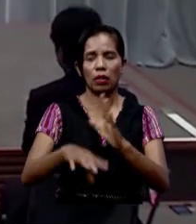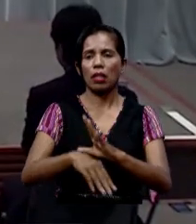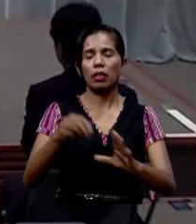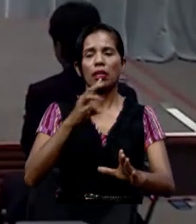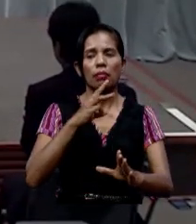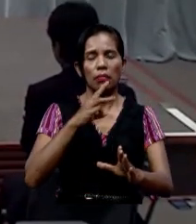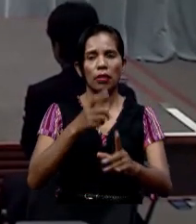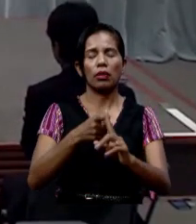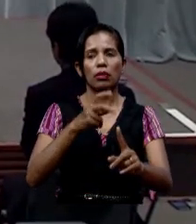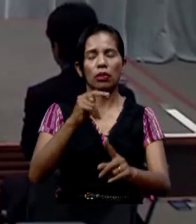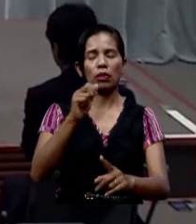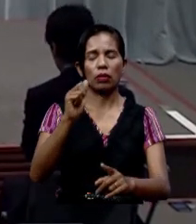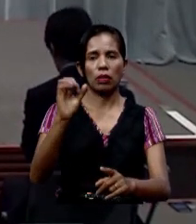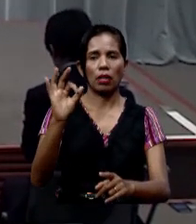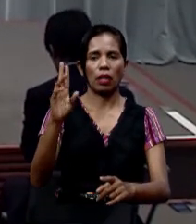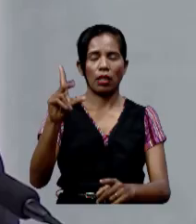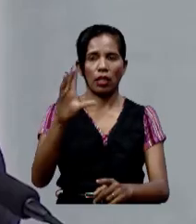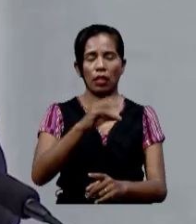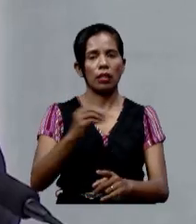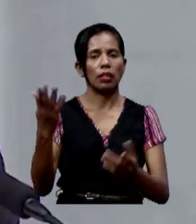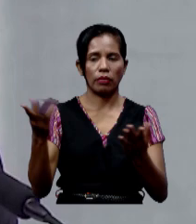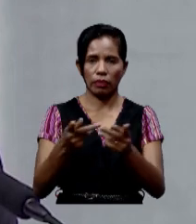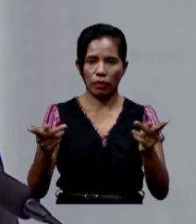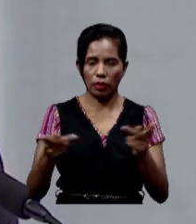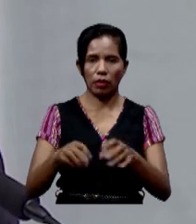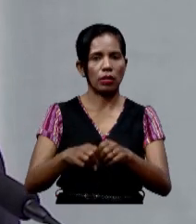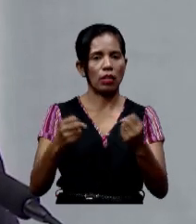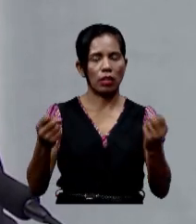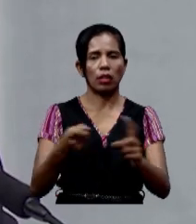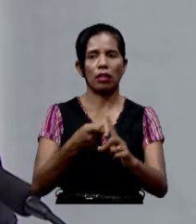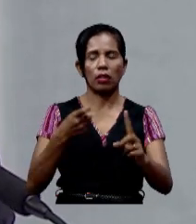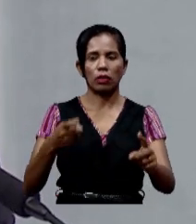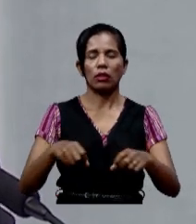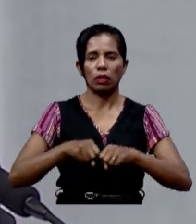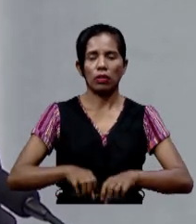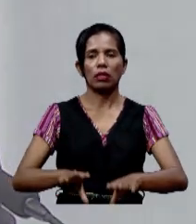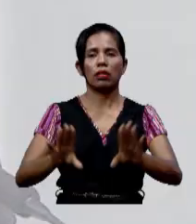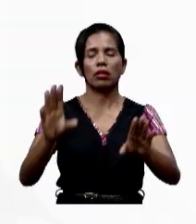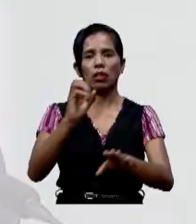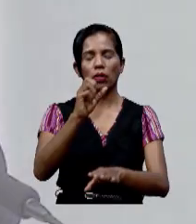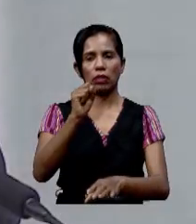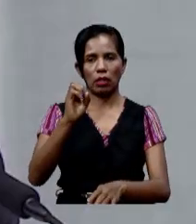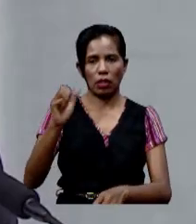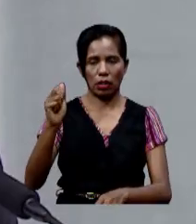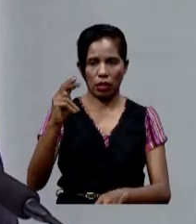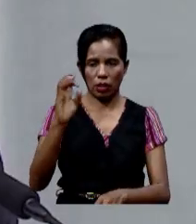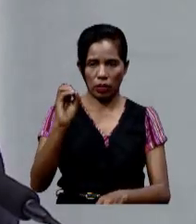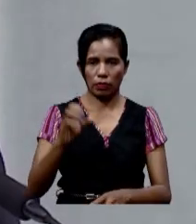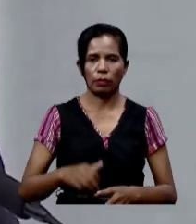radioativo husi nuklear Fukushima, iha nebe hetang estrago susi tsunami iha oceano.